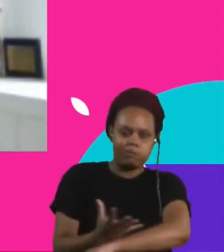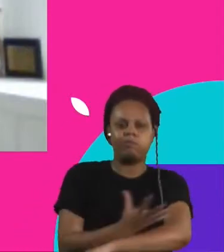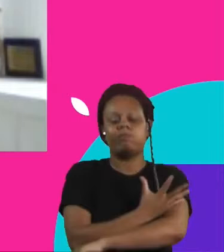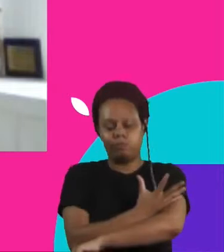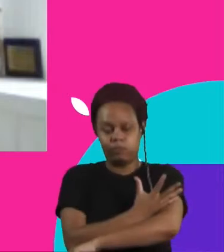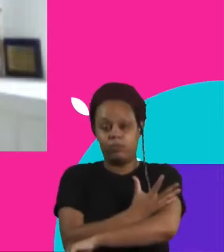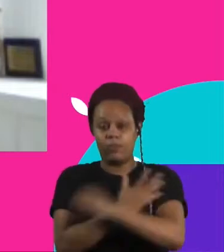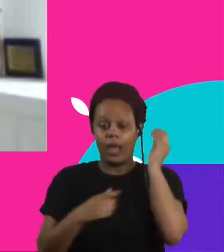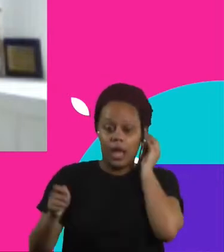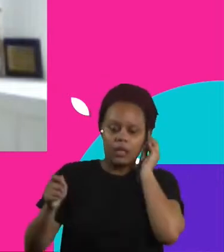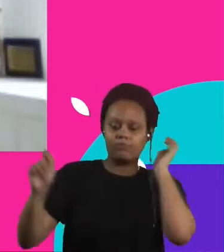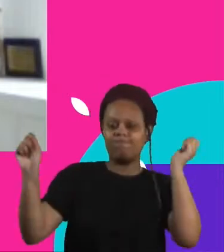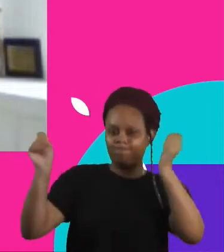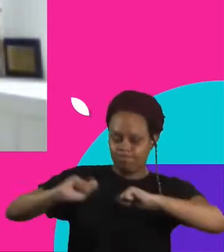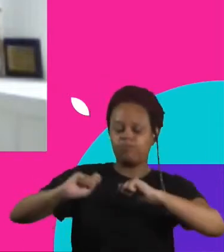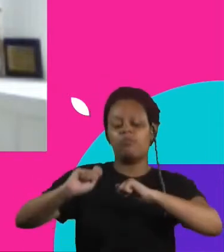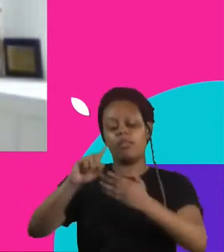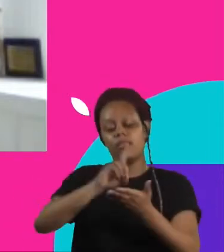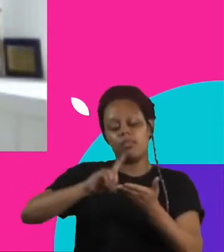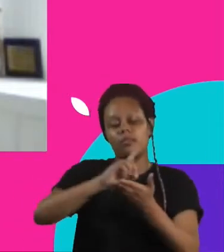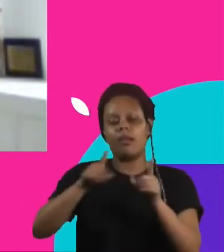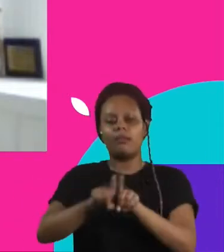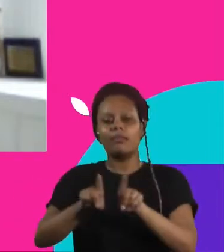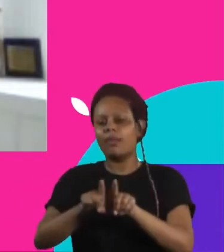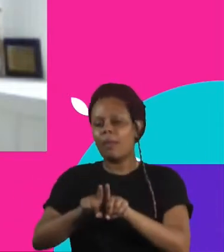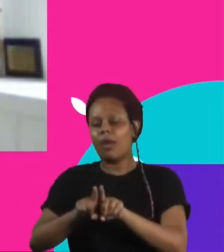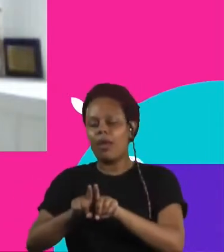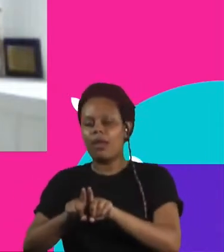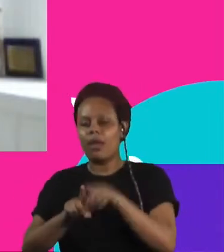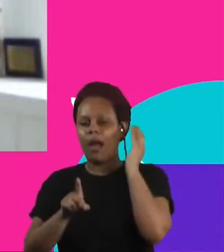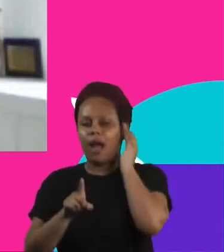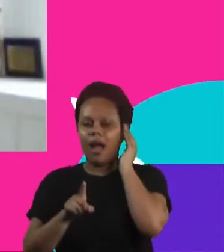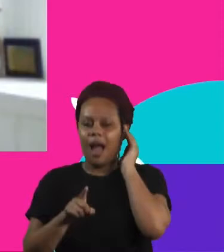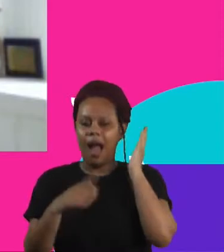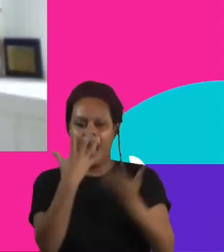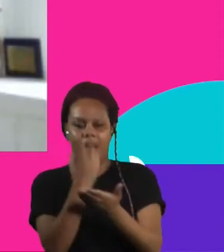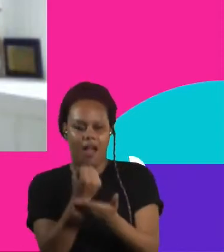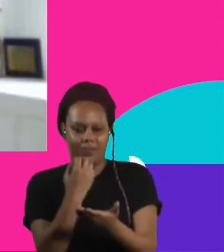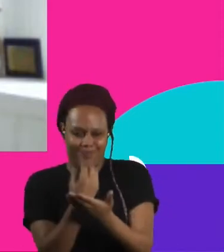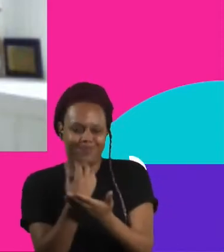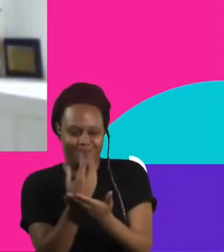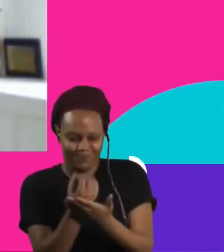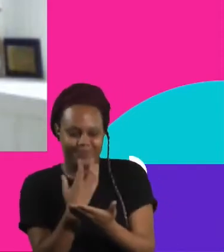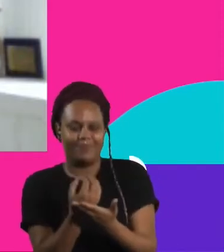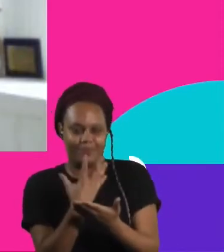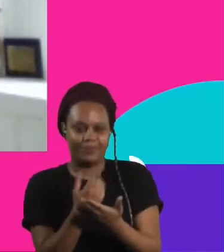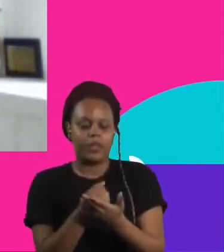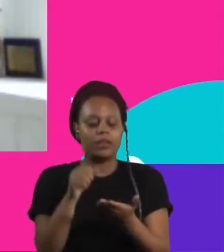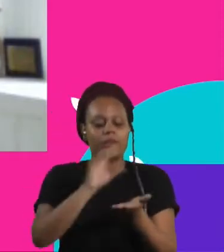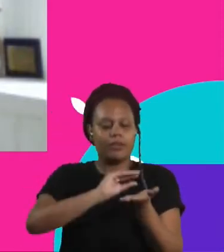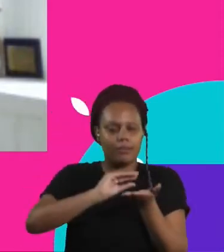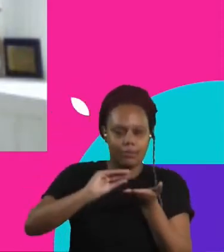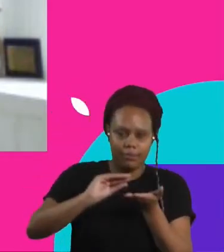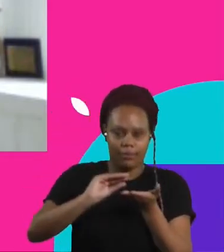as competências digitais e a digital literacy, né, a alfabetização em